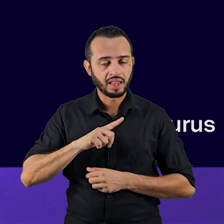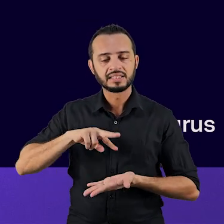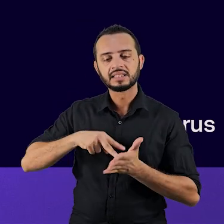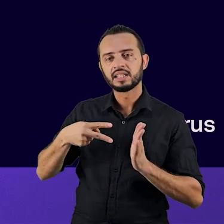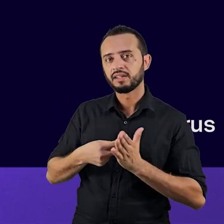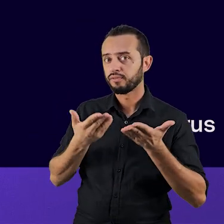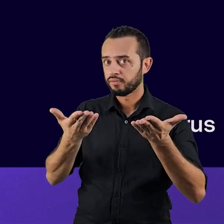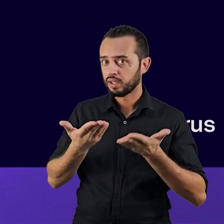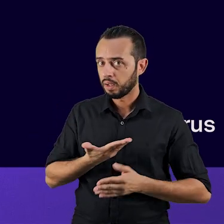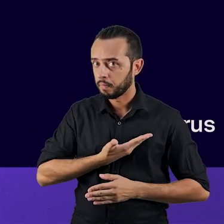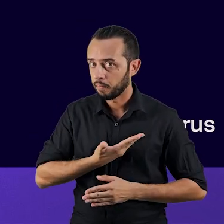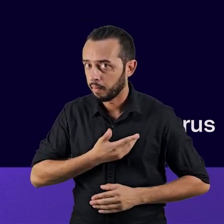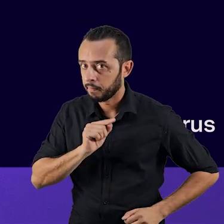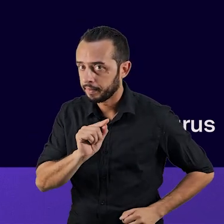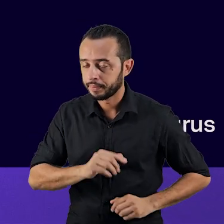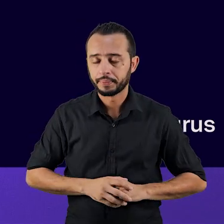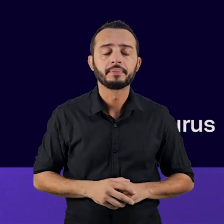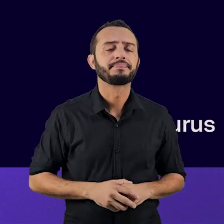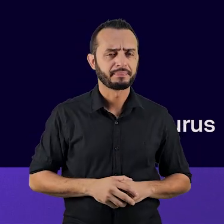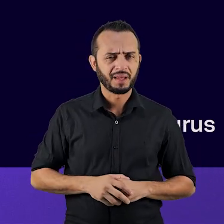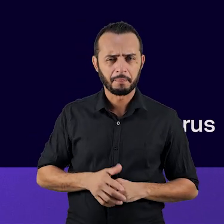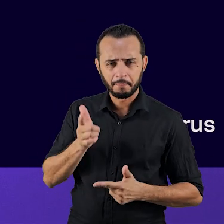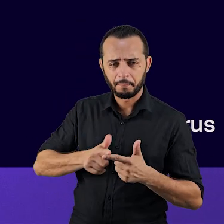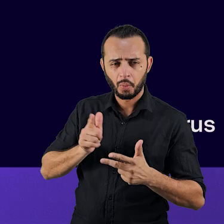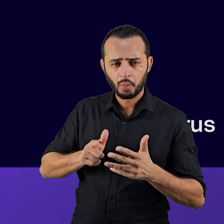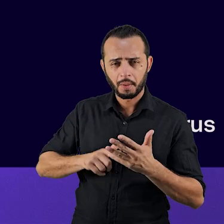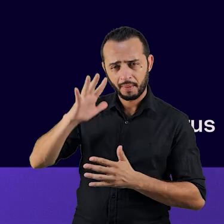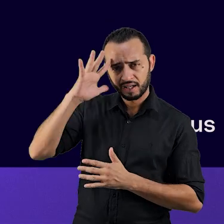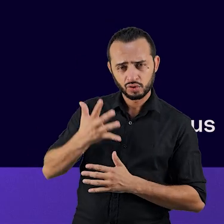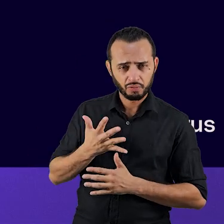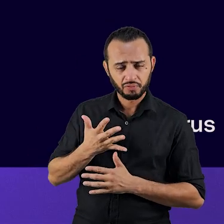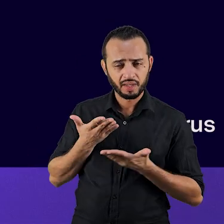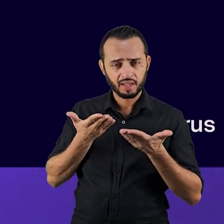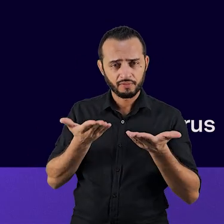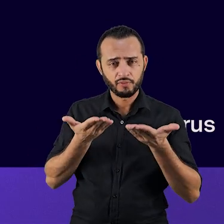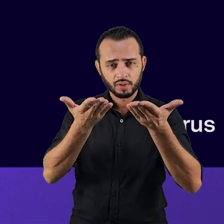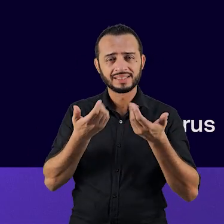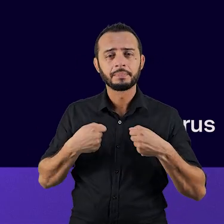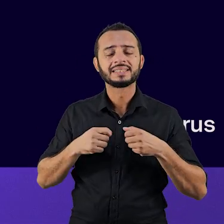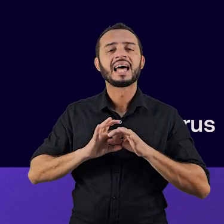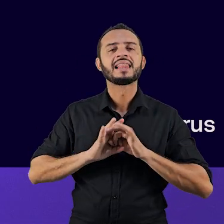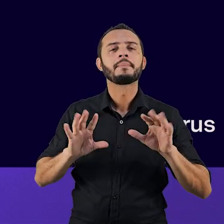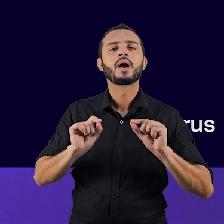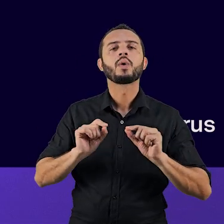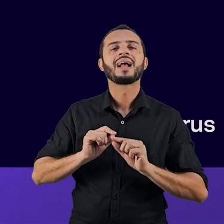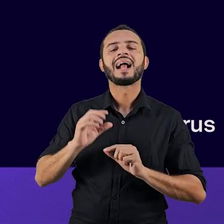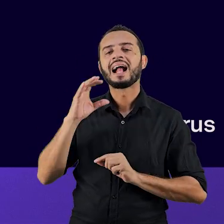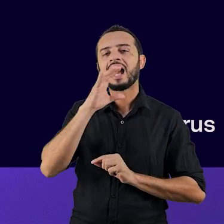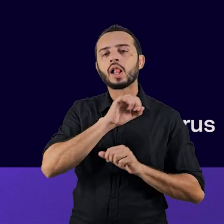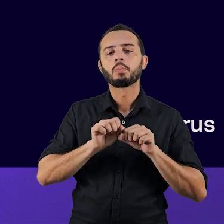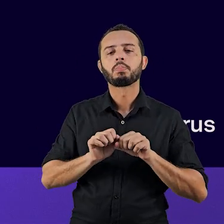significa, meu amigo, que para resolver um problema, um algoritmo, você vai ter que liberar calor,